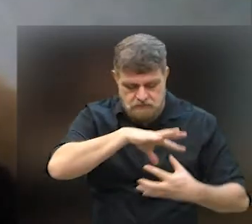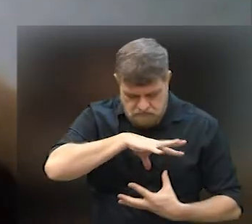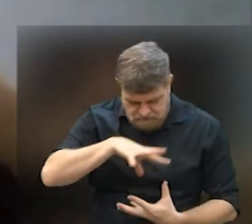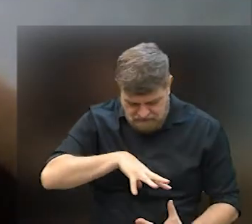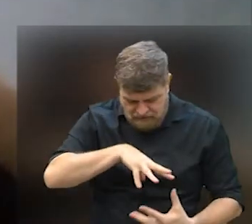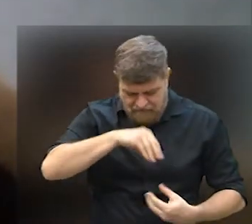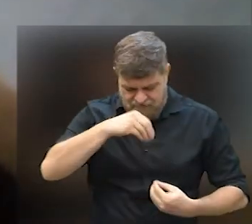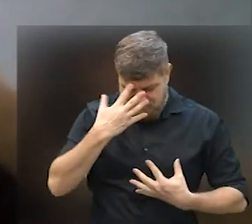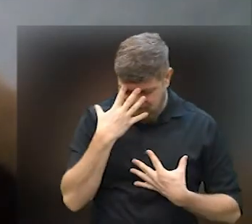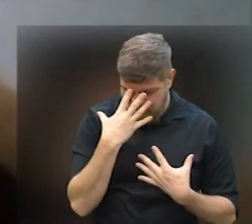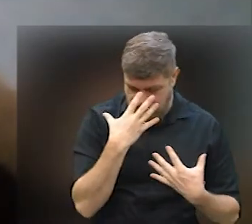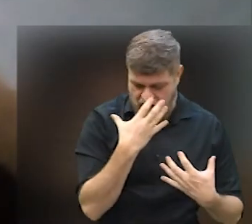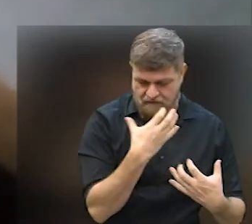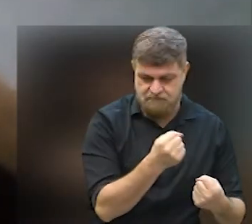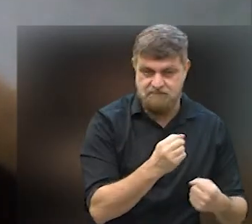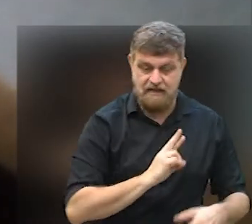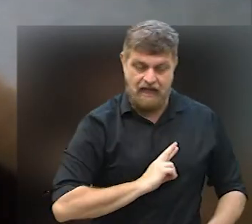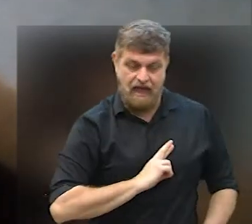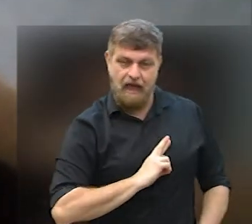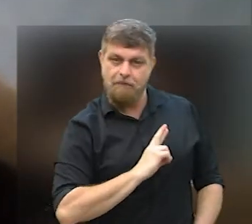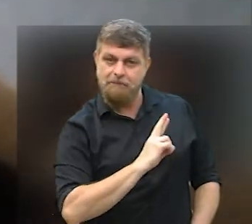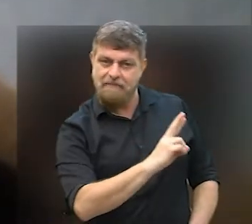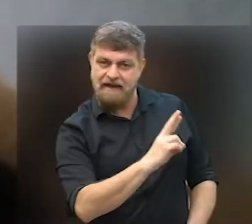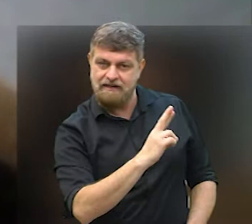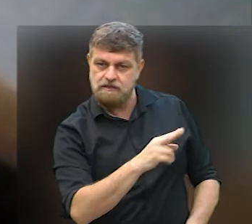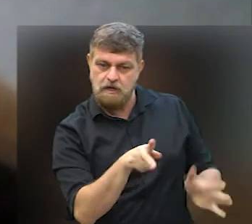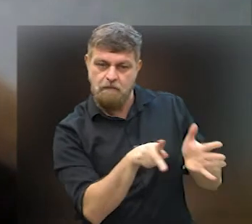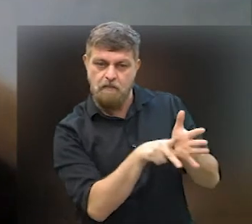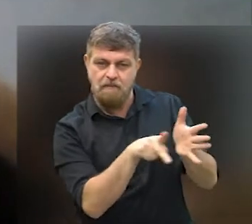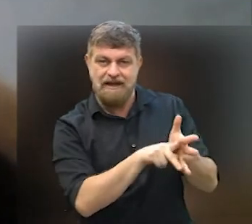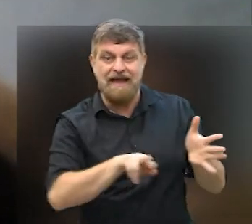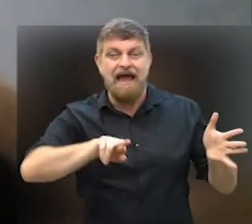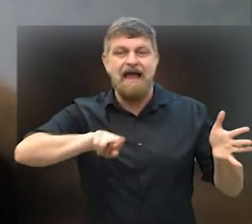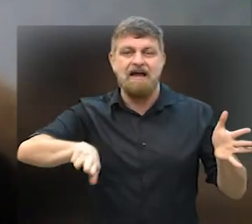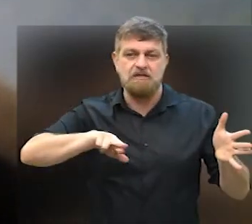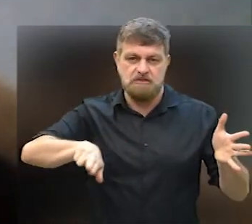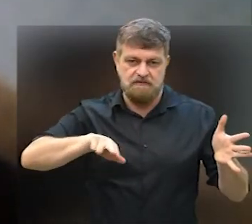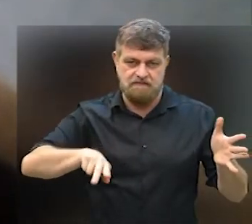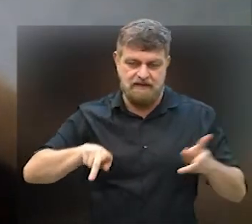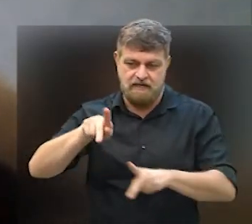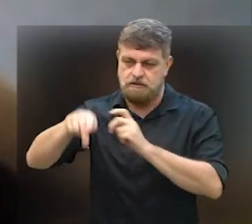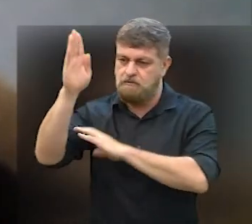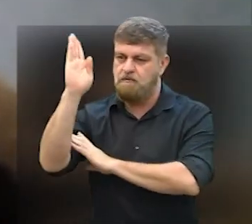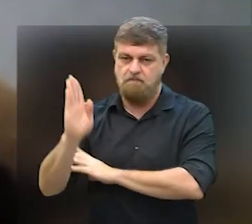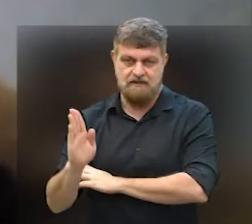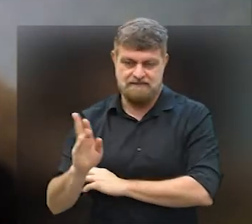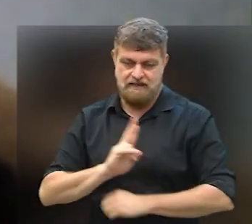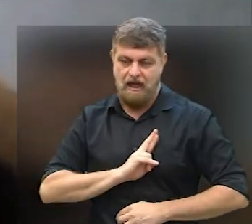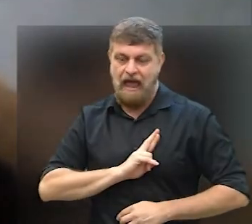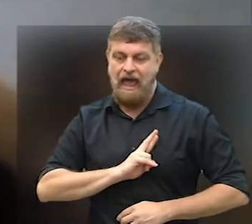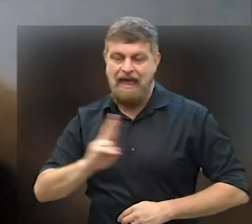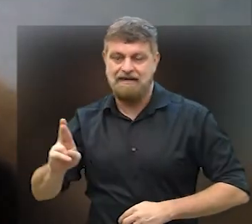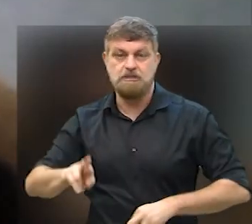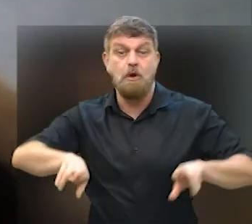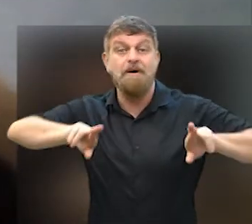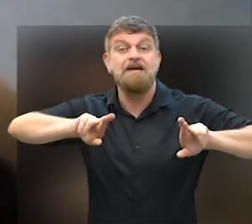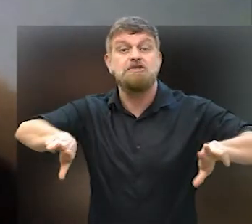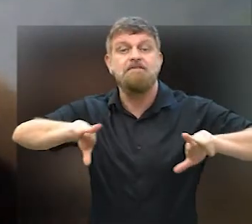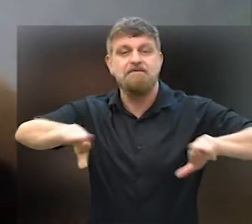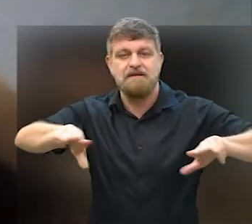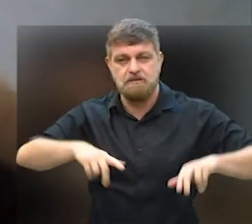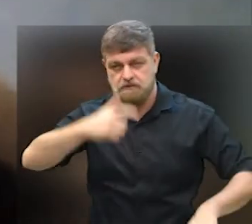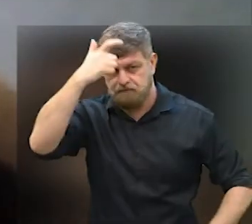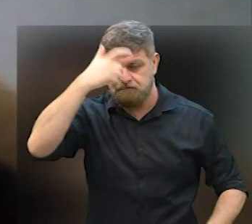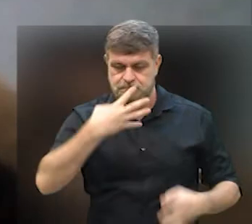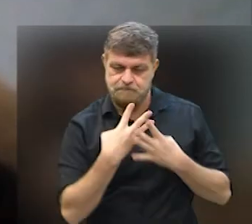espiritualmente, claro, com uma religião muito distinta da maioria dos brasileiros,